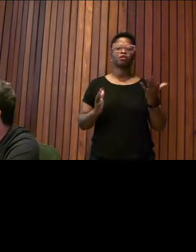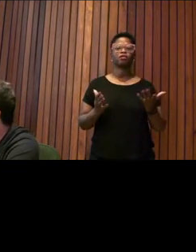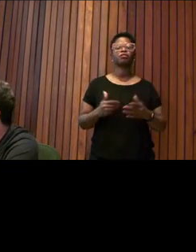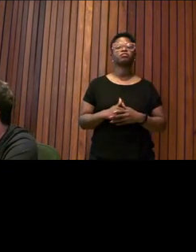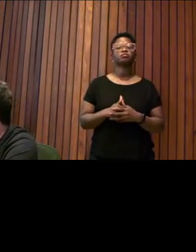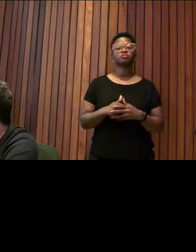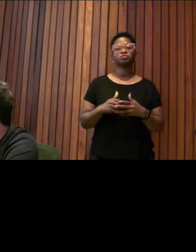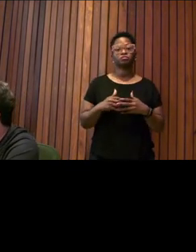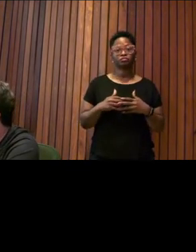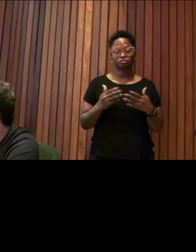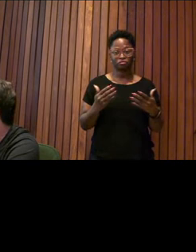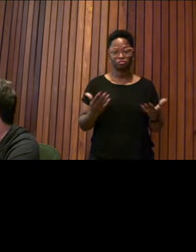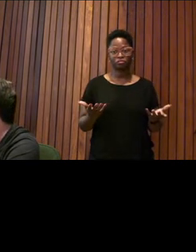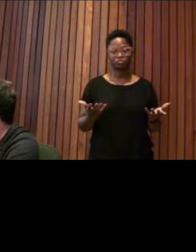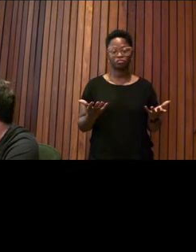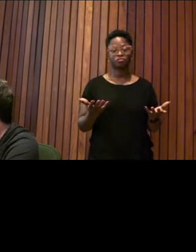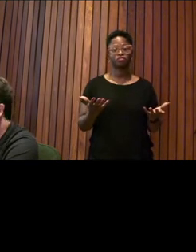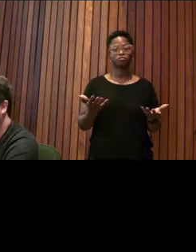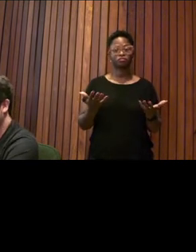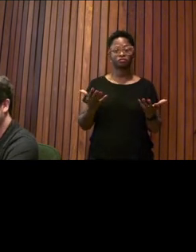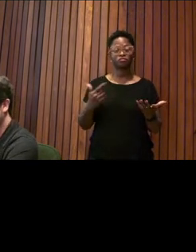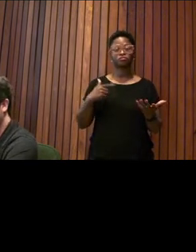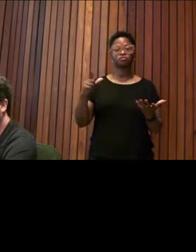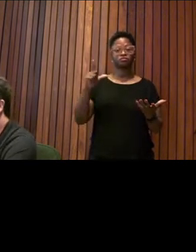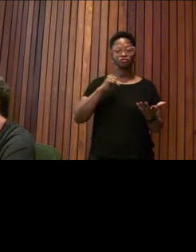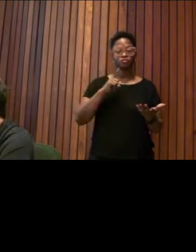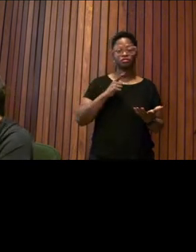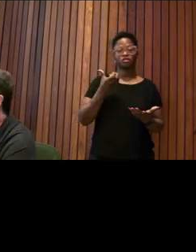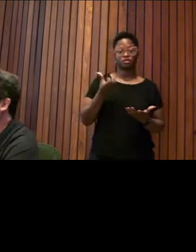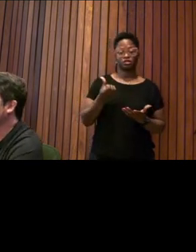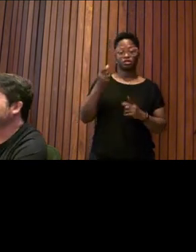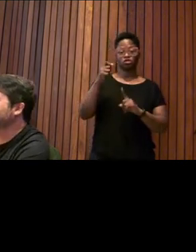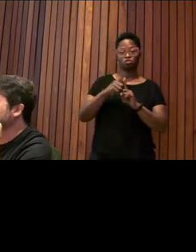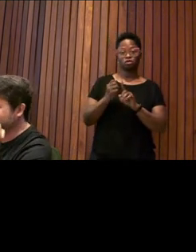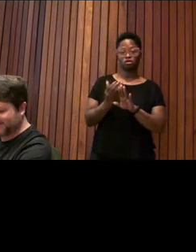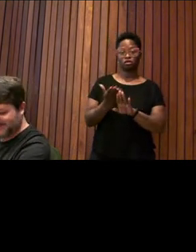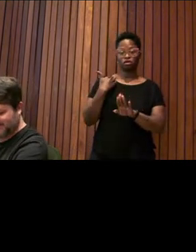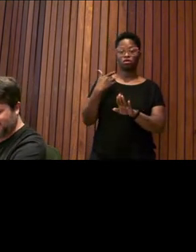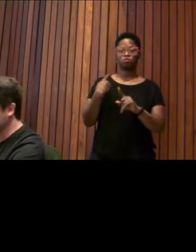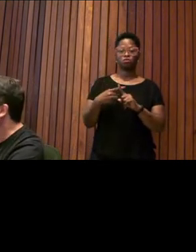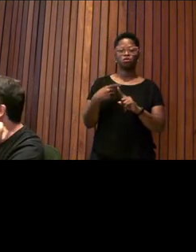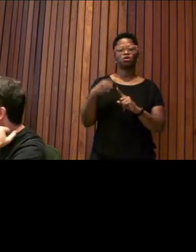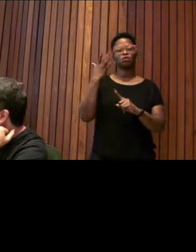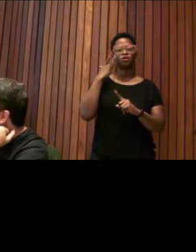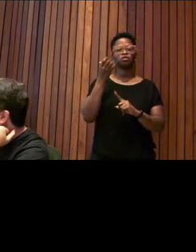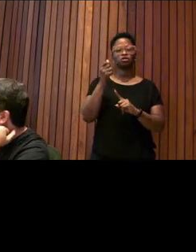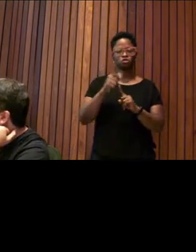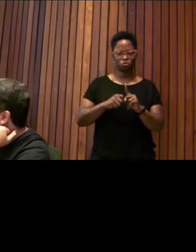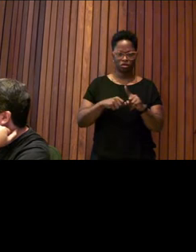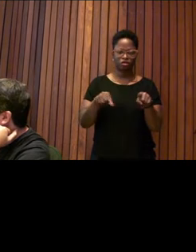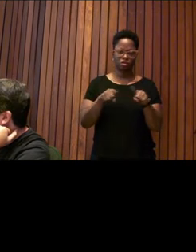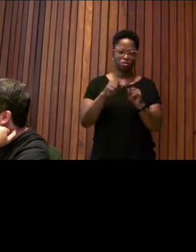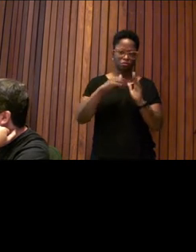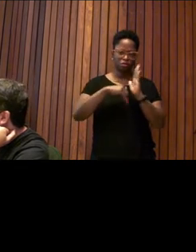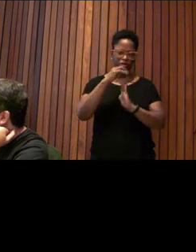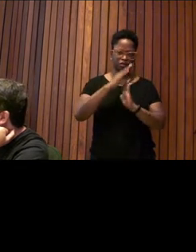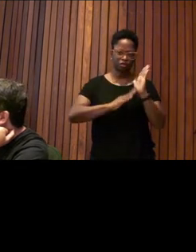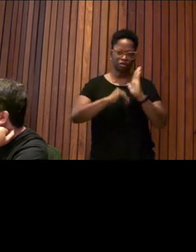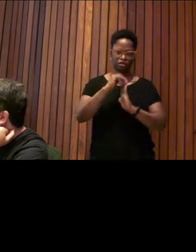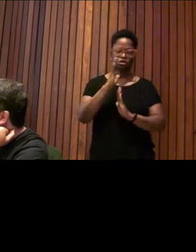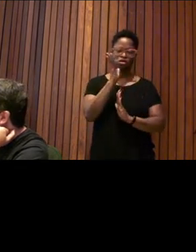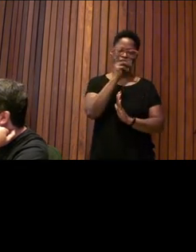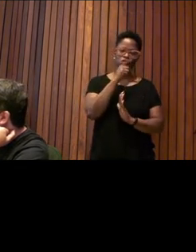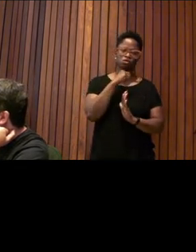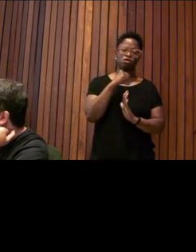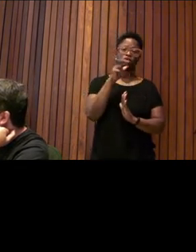Inacreditável. Então, assim, a cal que nos 6 primeiros meses antes, porque eu fiquei acho que ali 6 meses também pintando,